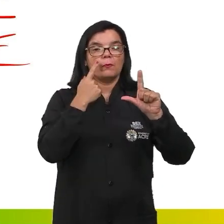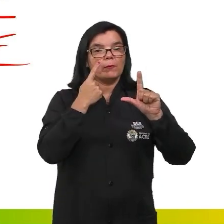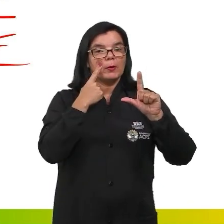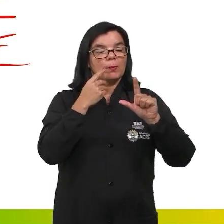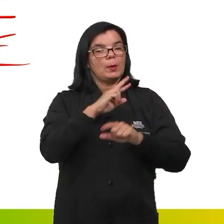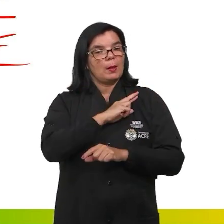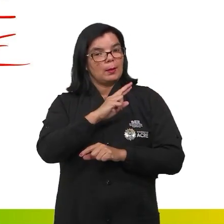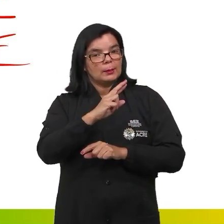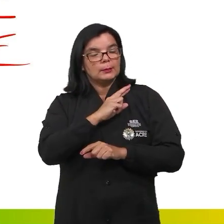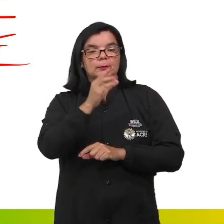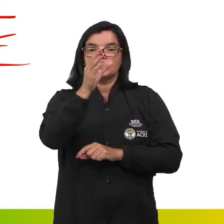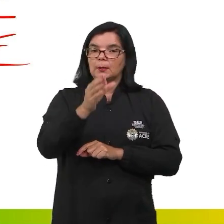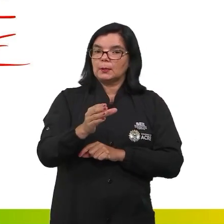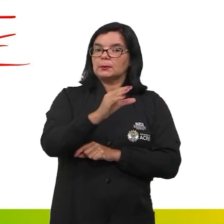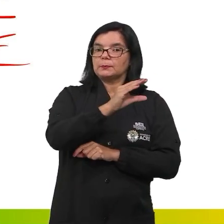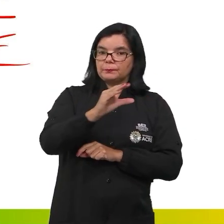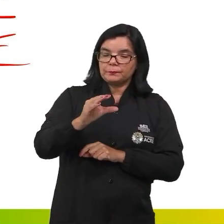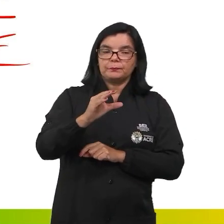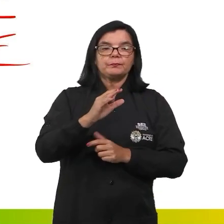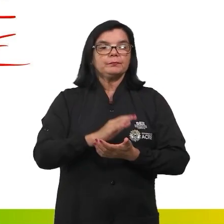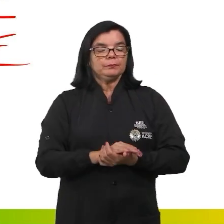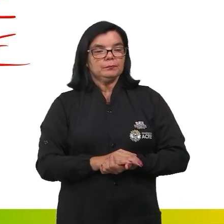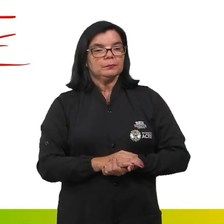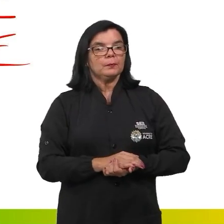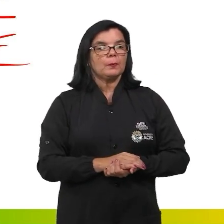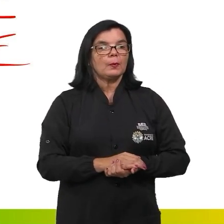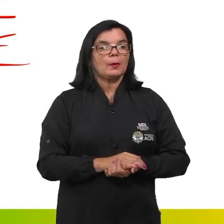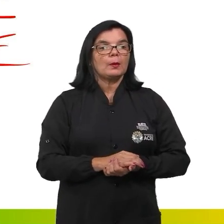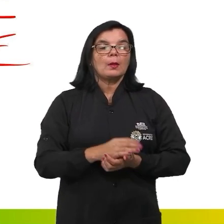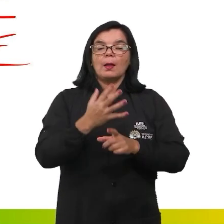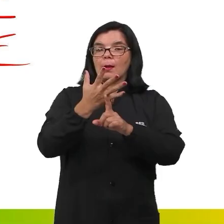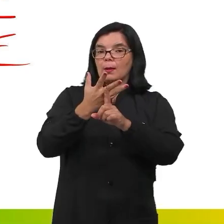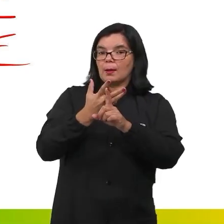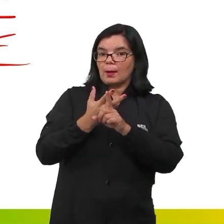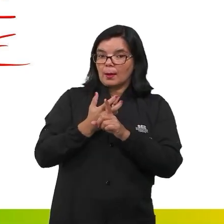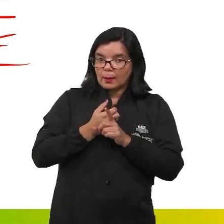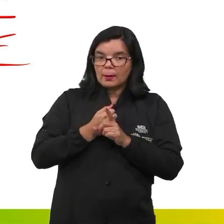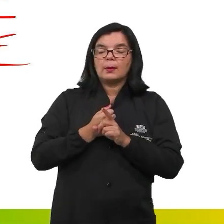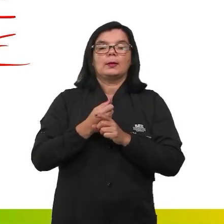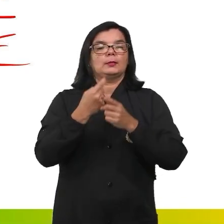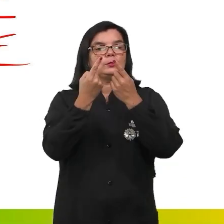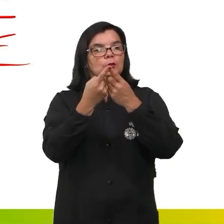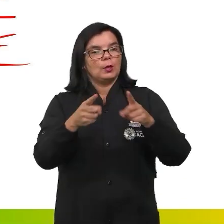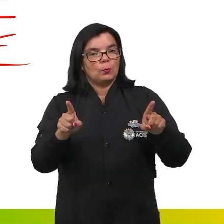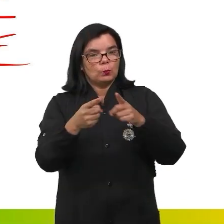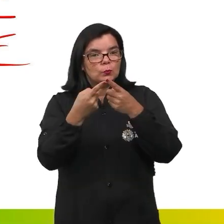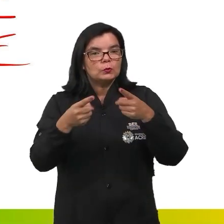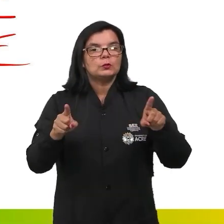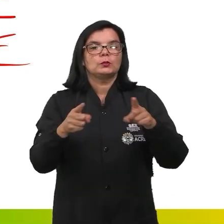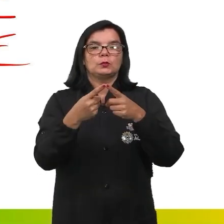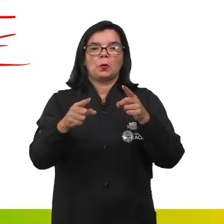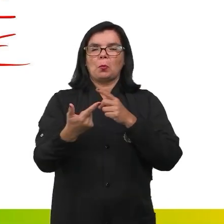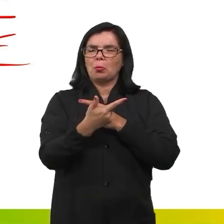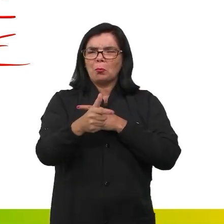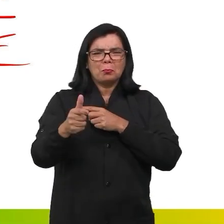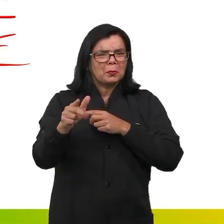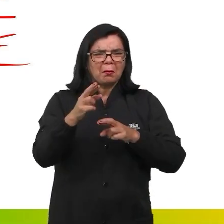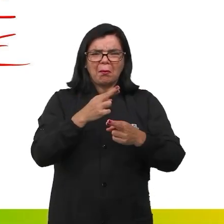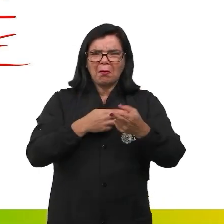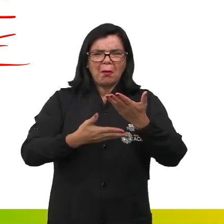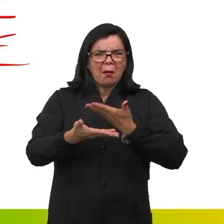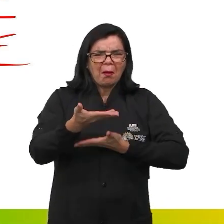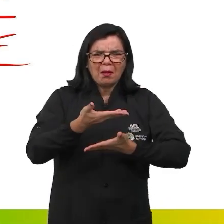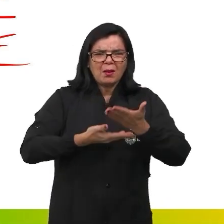lá, religião, católico, vão ver que é predominante. E A arte e a música latino-americana não